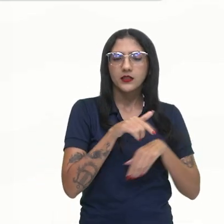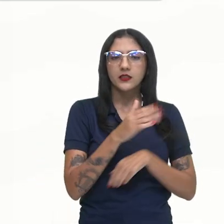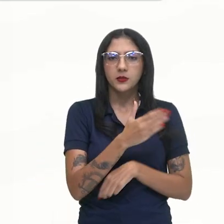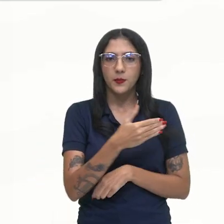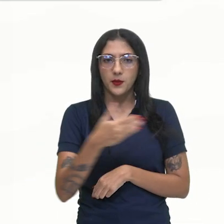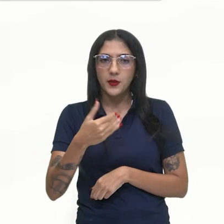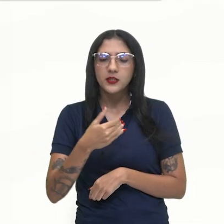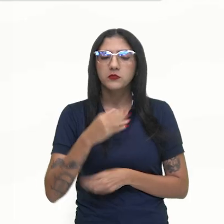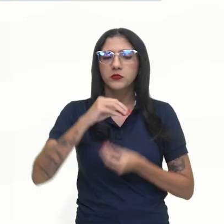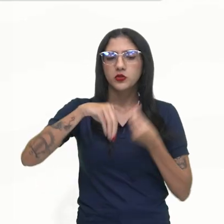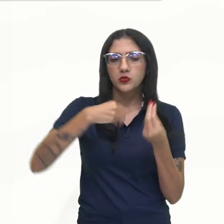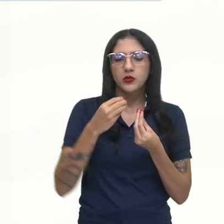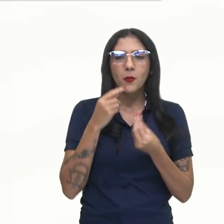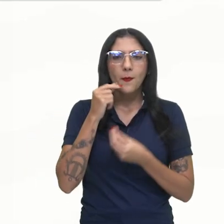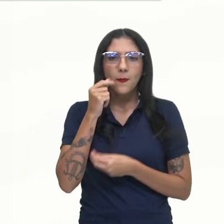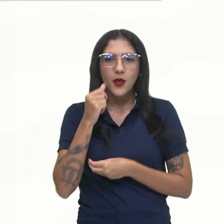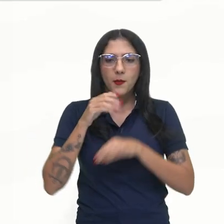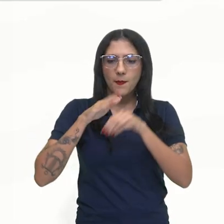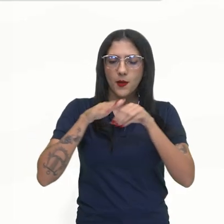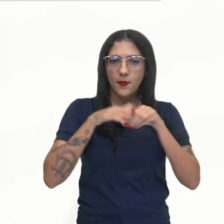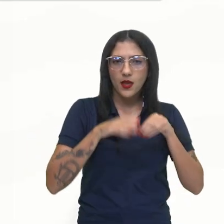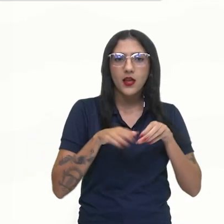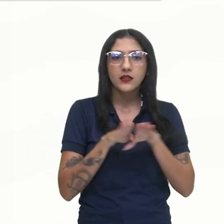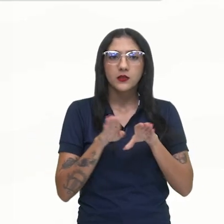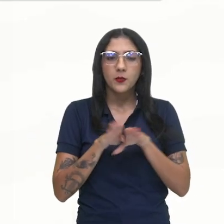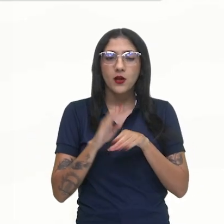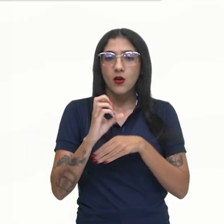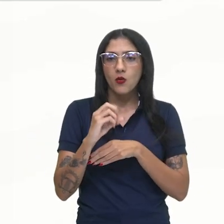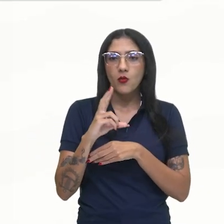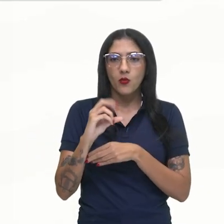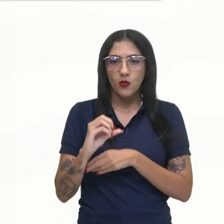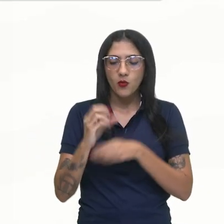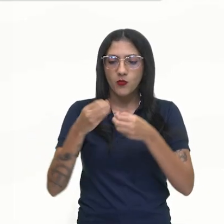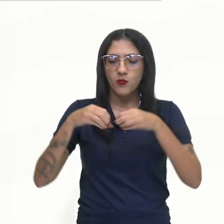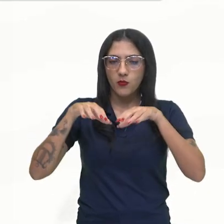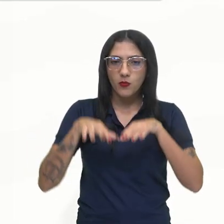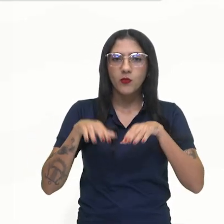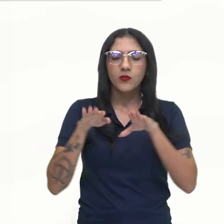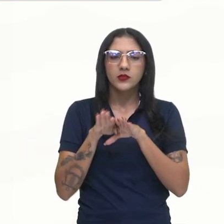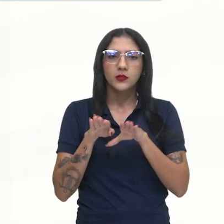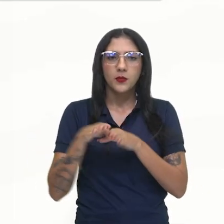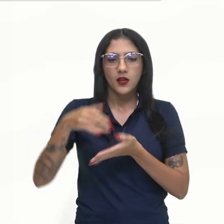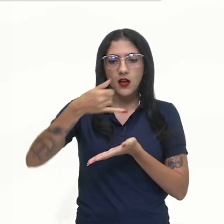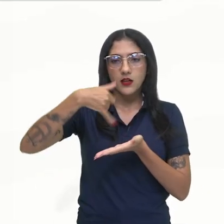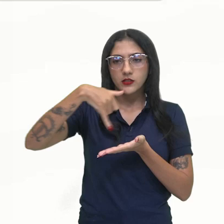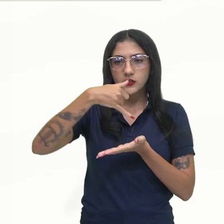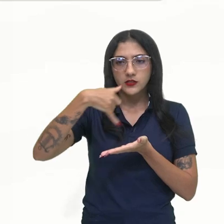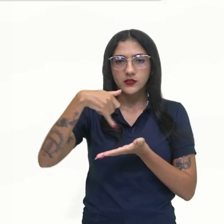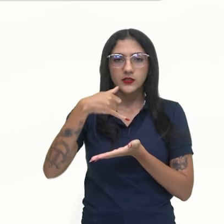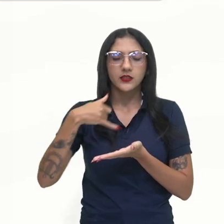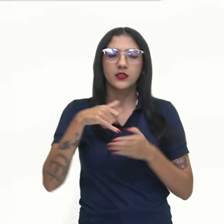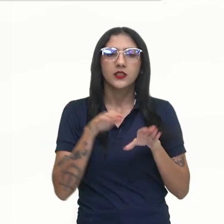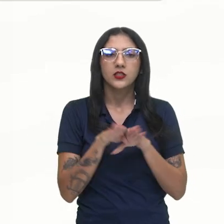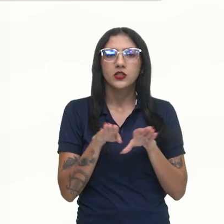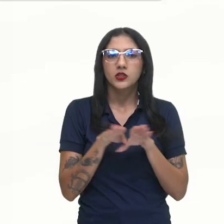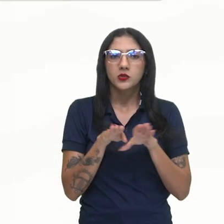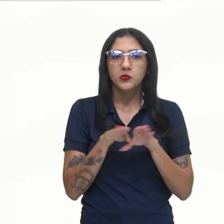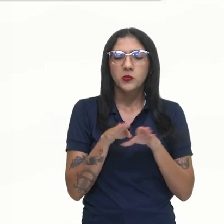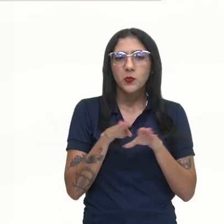Spices, com algumas pimentas, eggs, ovos, olive oil, que é azeite de oliva,